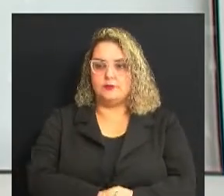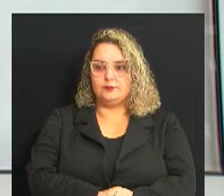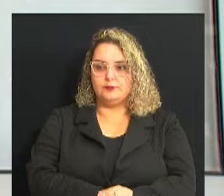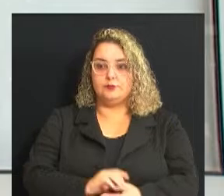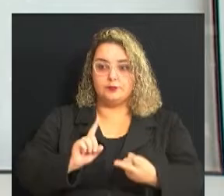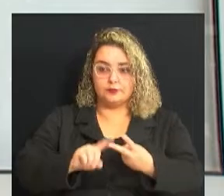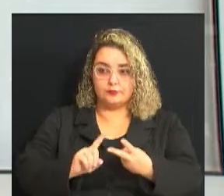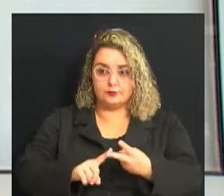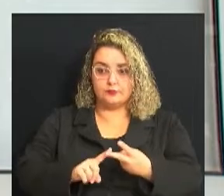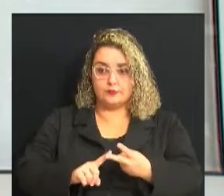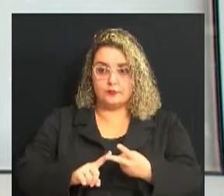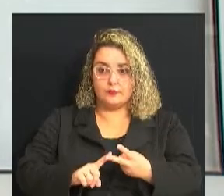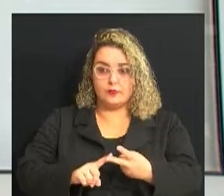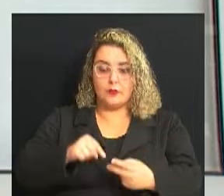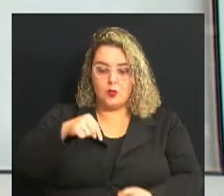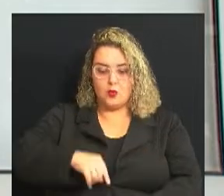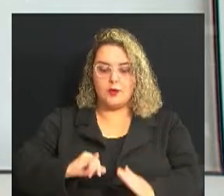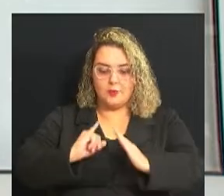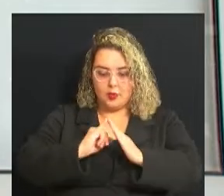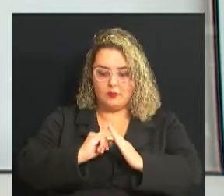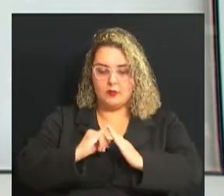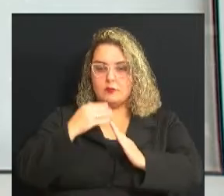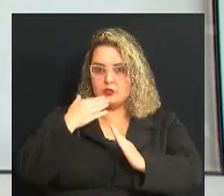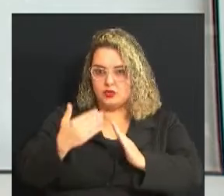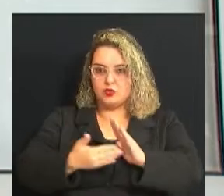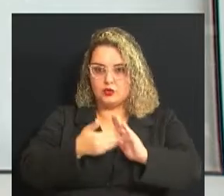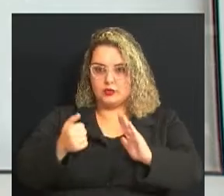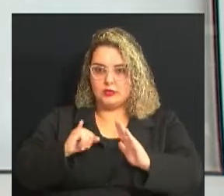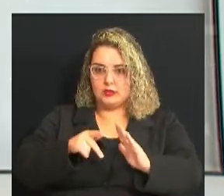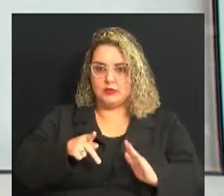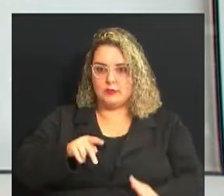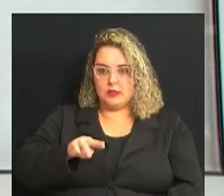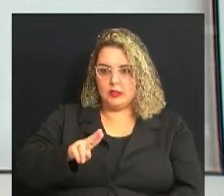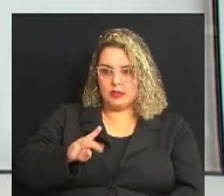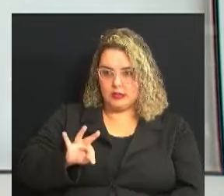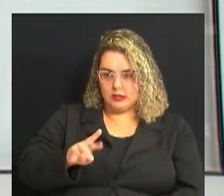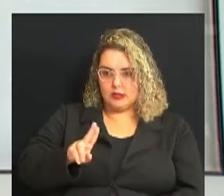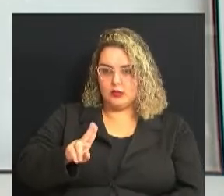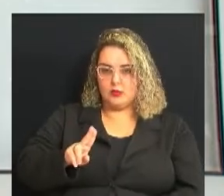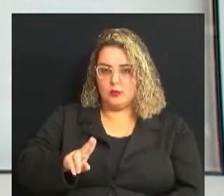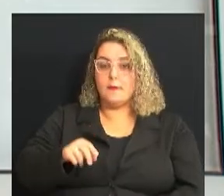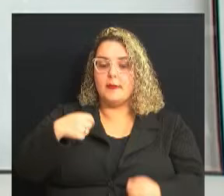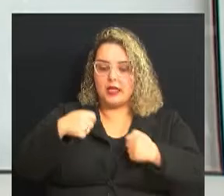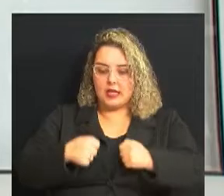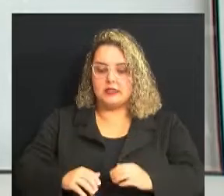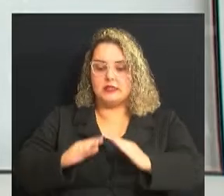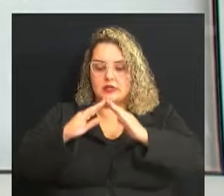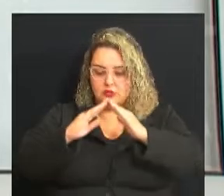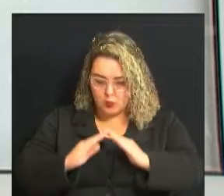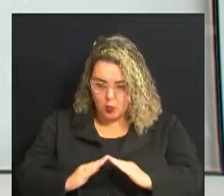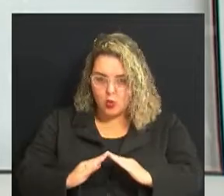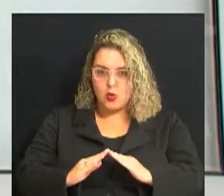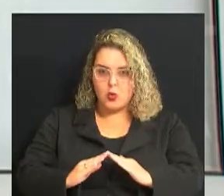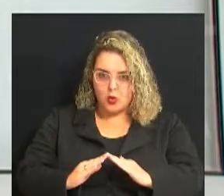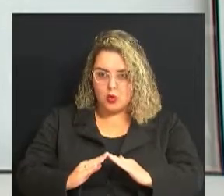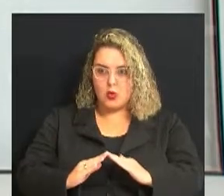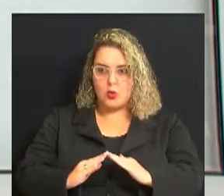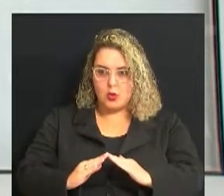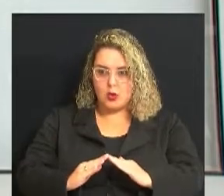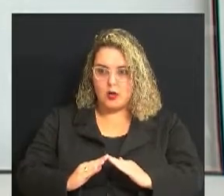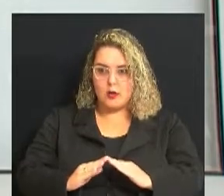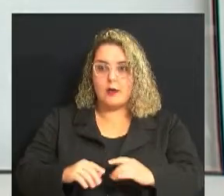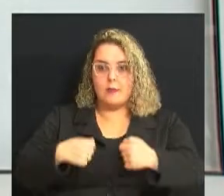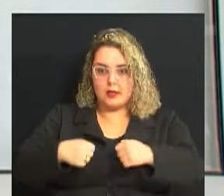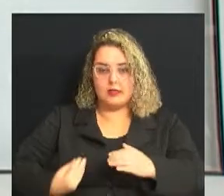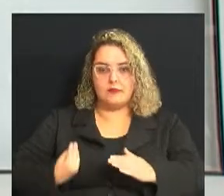imóvel objeto do pedido tem que ser de uso predominantemente residencial e ele deve residir no